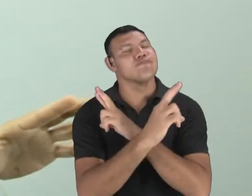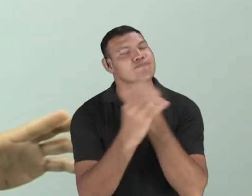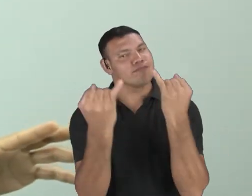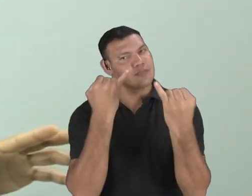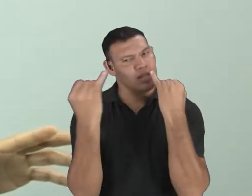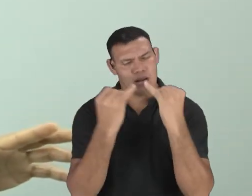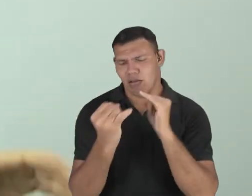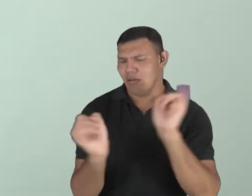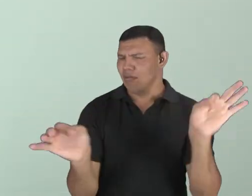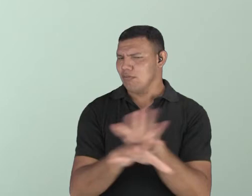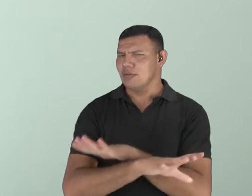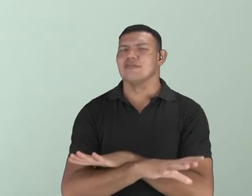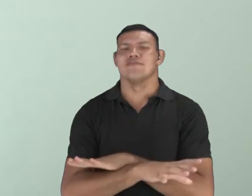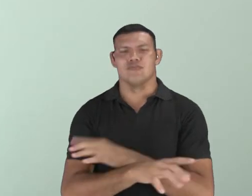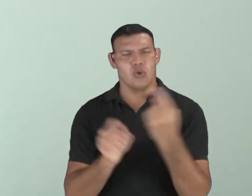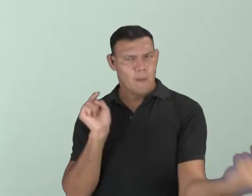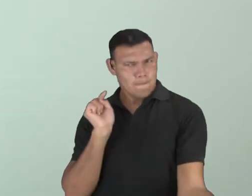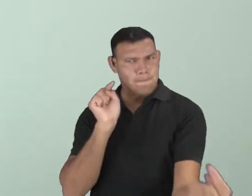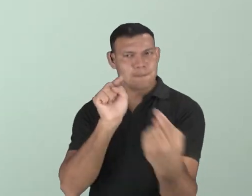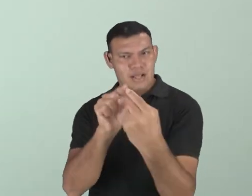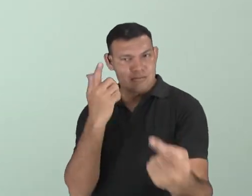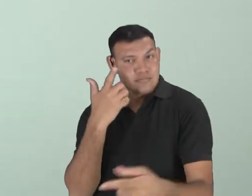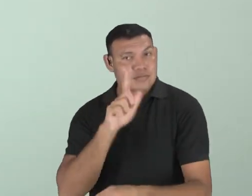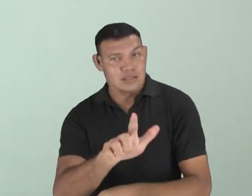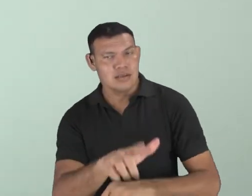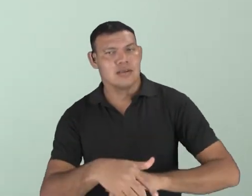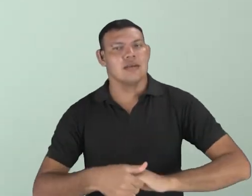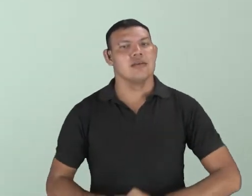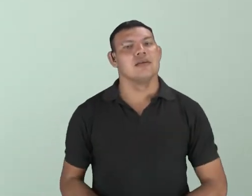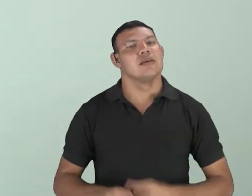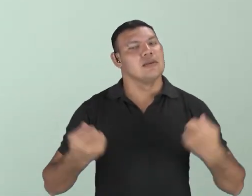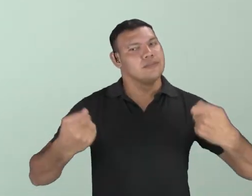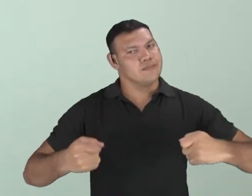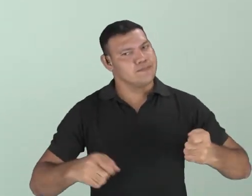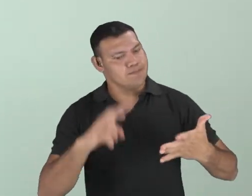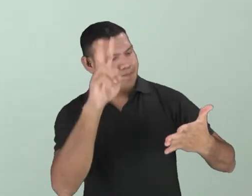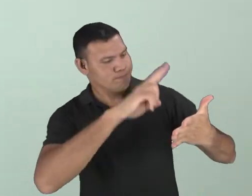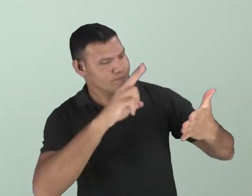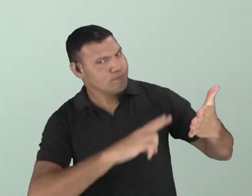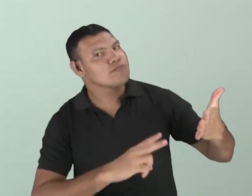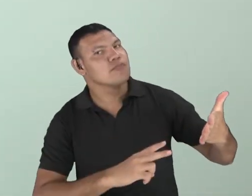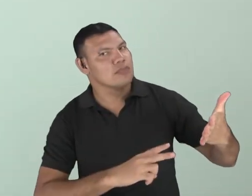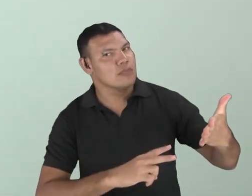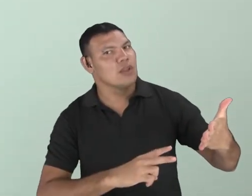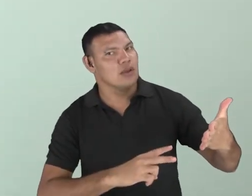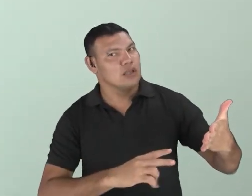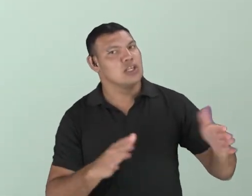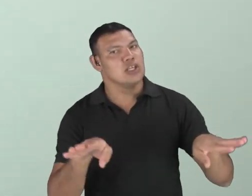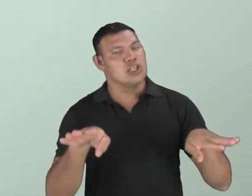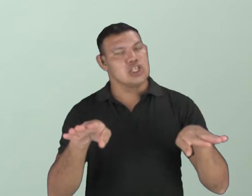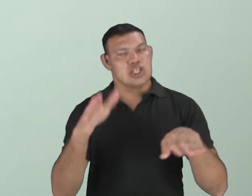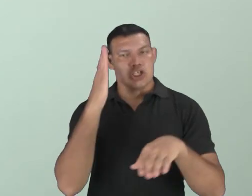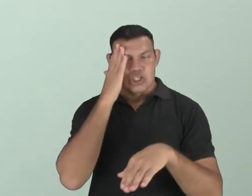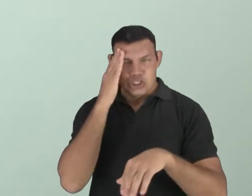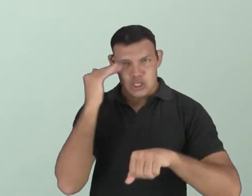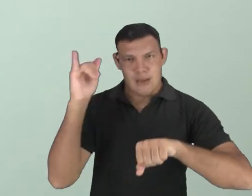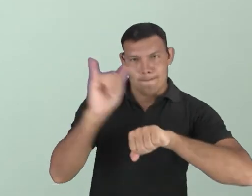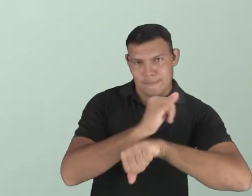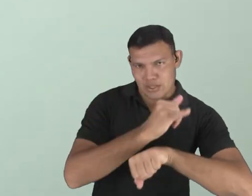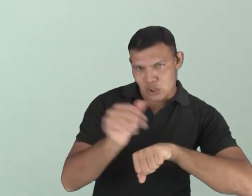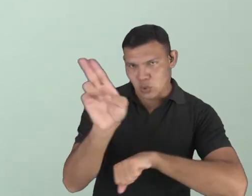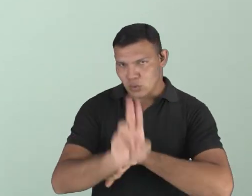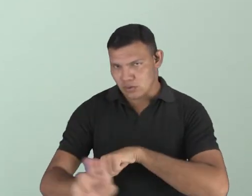vai relacionar as informações. Pronto, você vai chegar no seu objetivo. Então, é preciso ler, é preciso saber